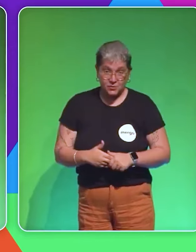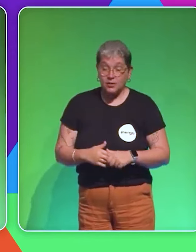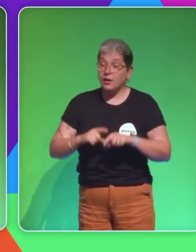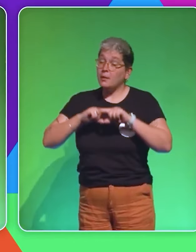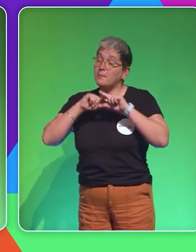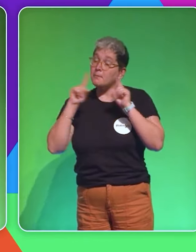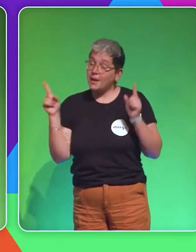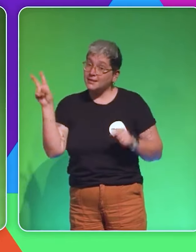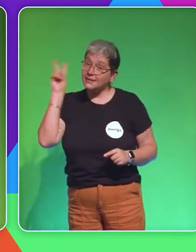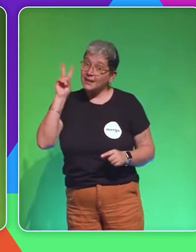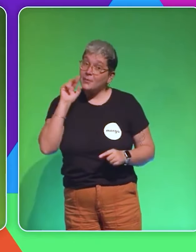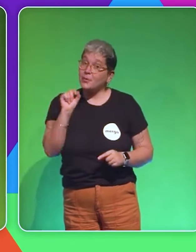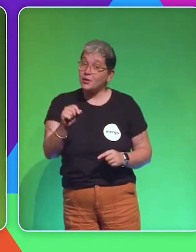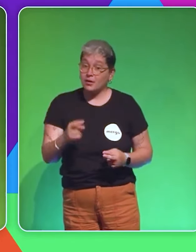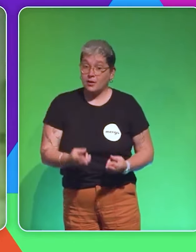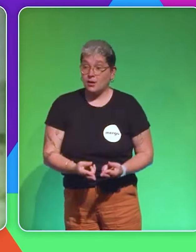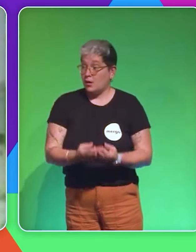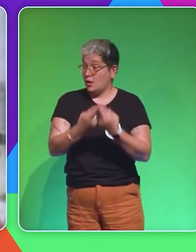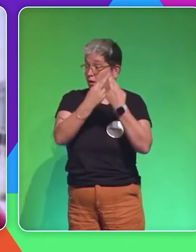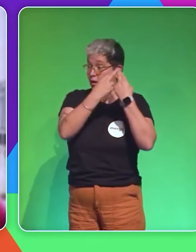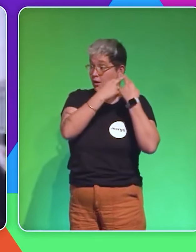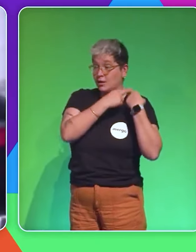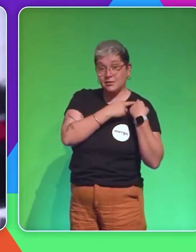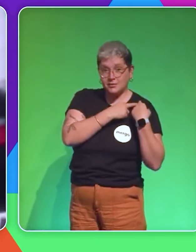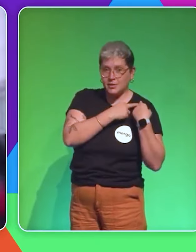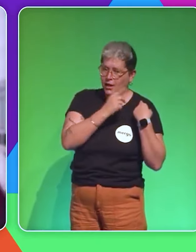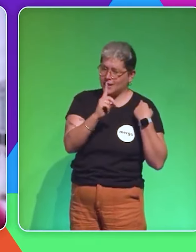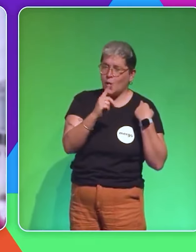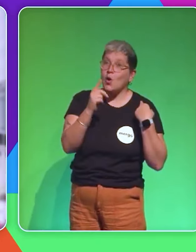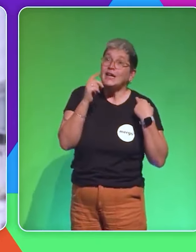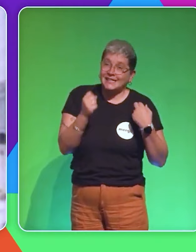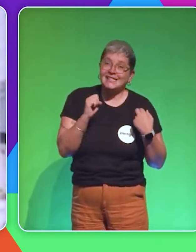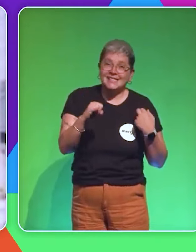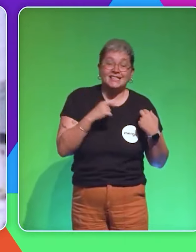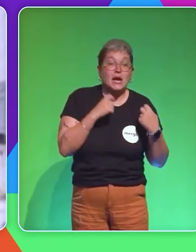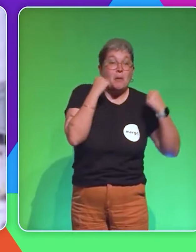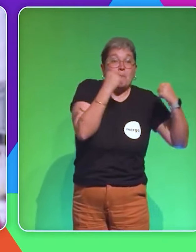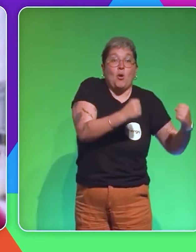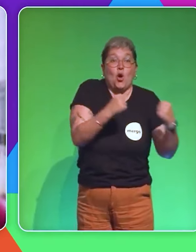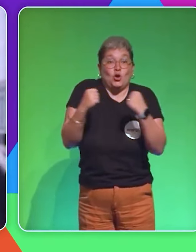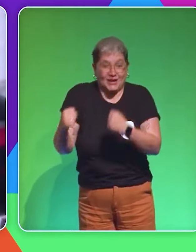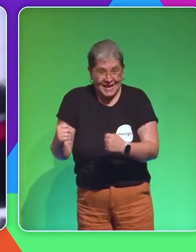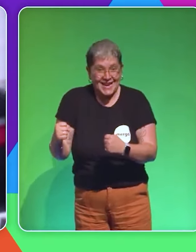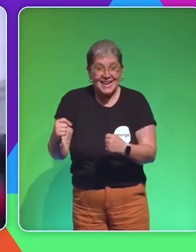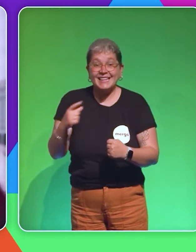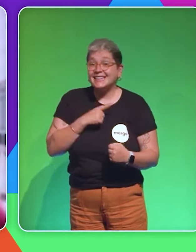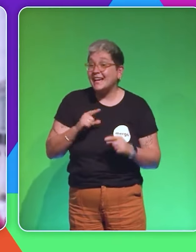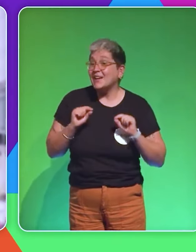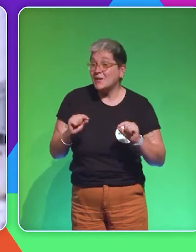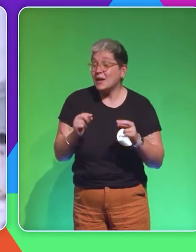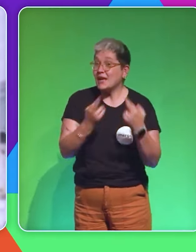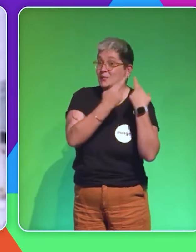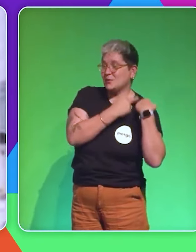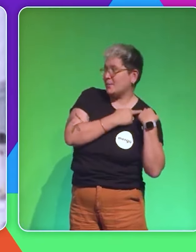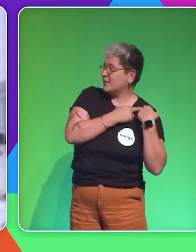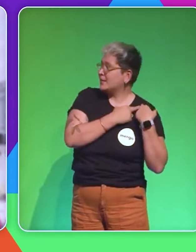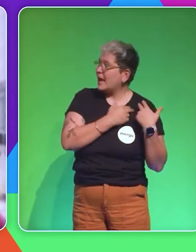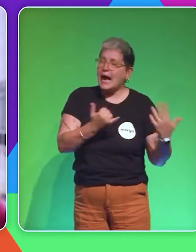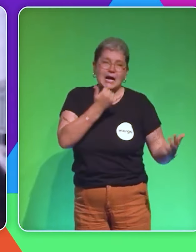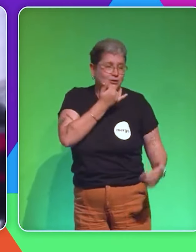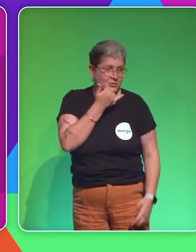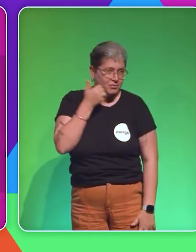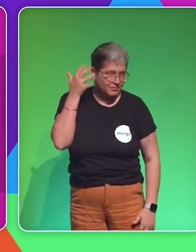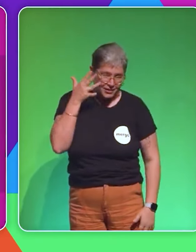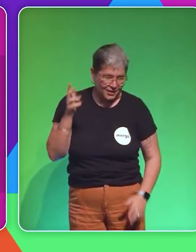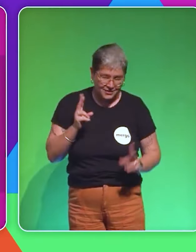responsabilidades vem grande não com grandes poderes vem grandes Ah me ferrou na palestra que eu fiquei